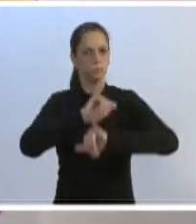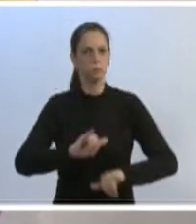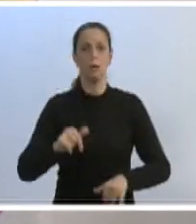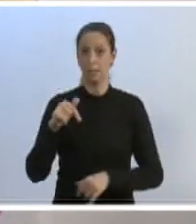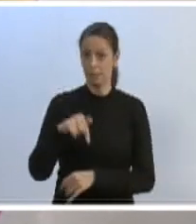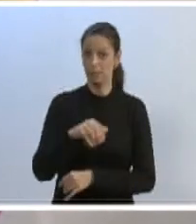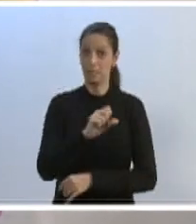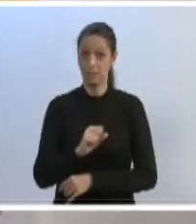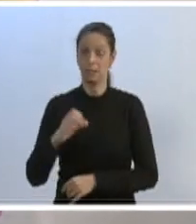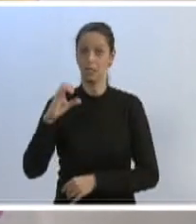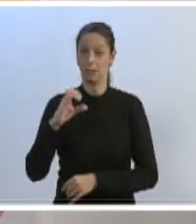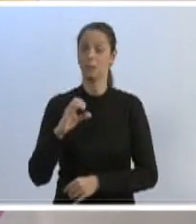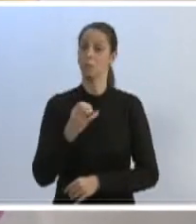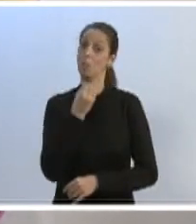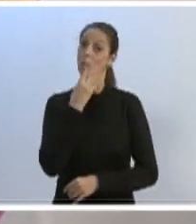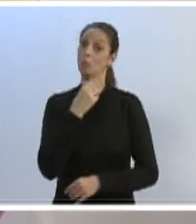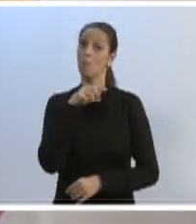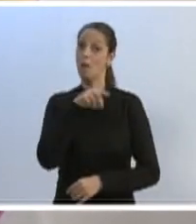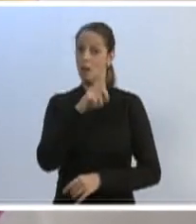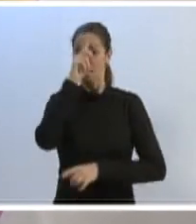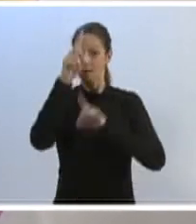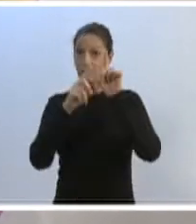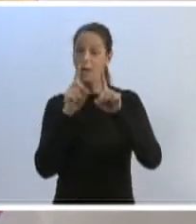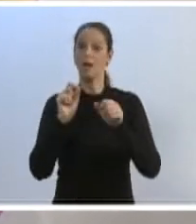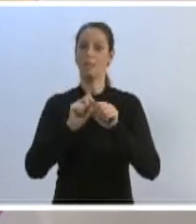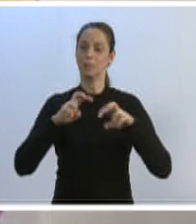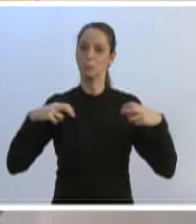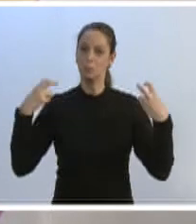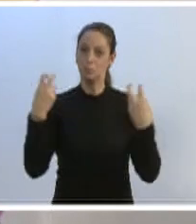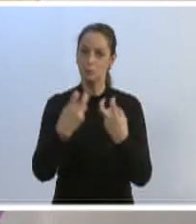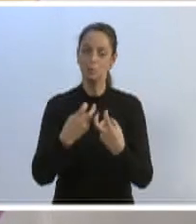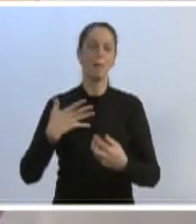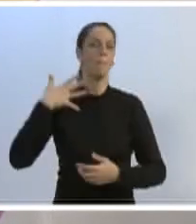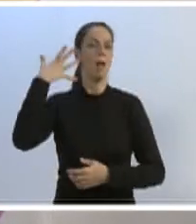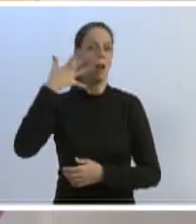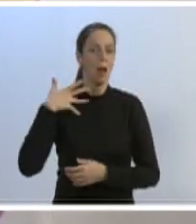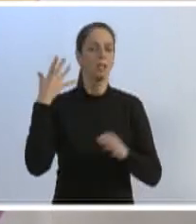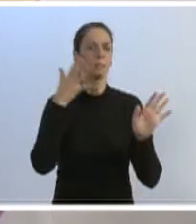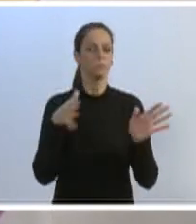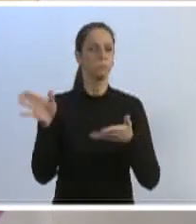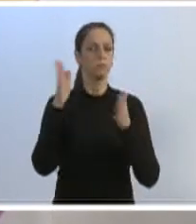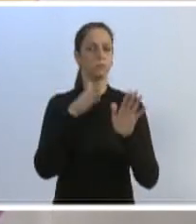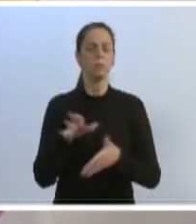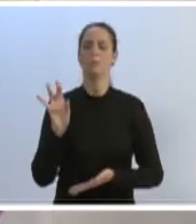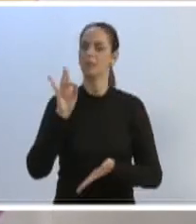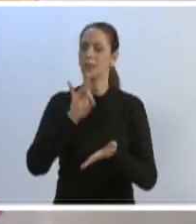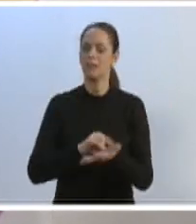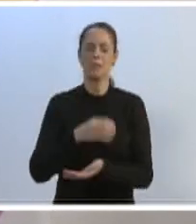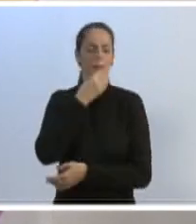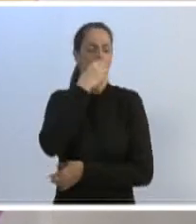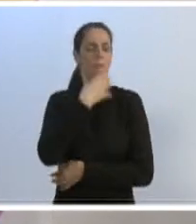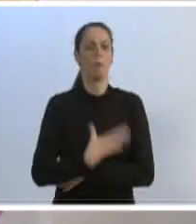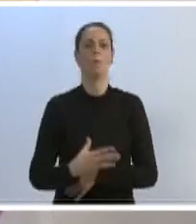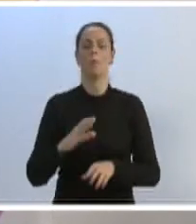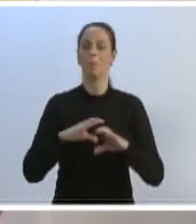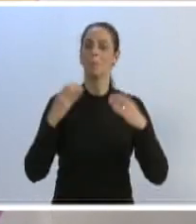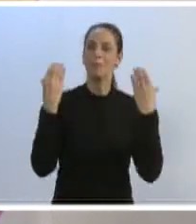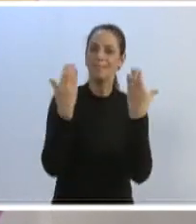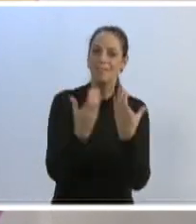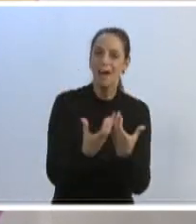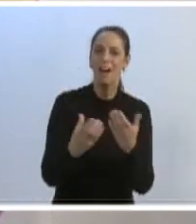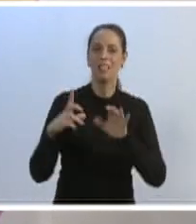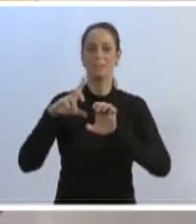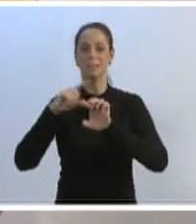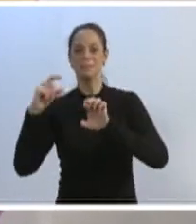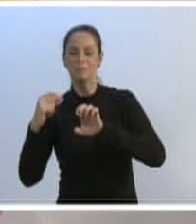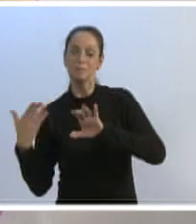estado, promover realmente esse ciclo de palestras para que a gente tenha sempre o nosso empresariado, a nossa comunidade também